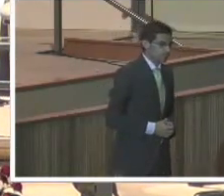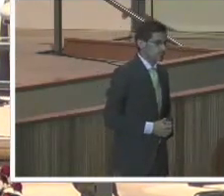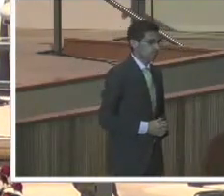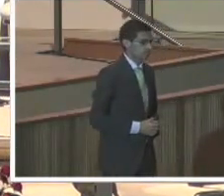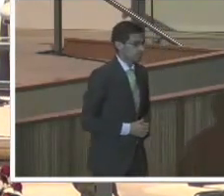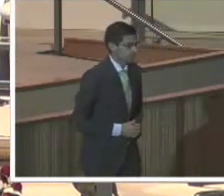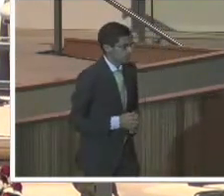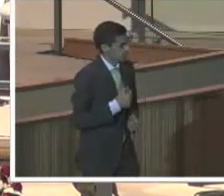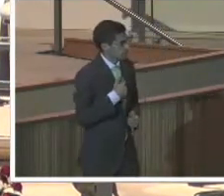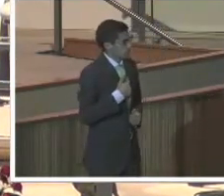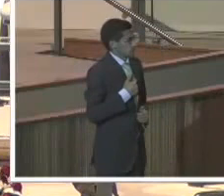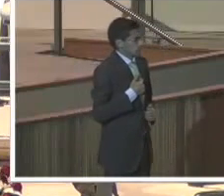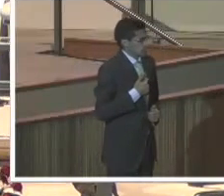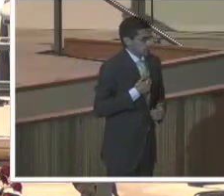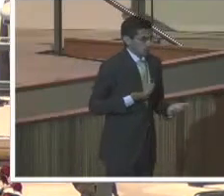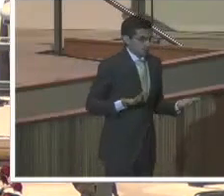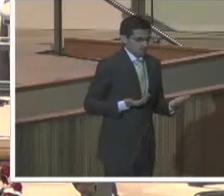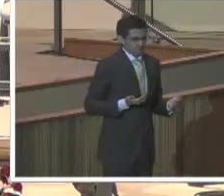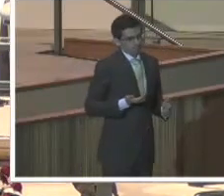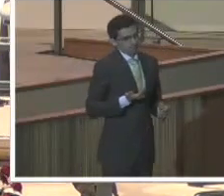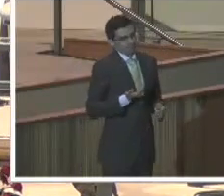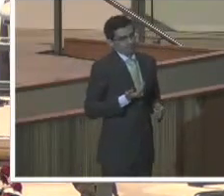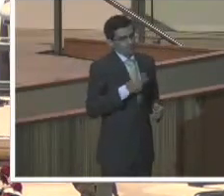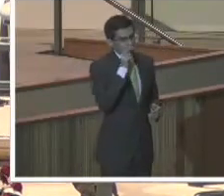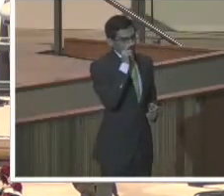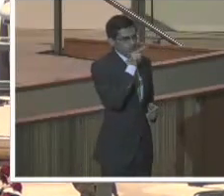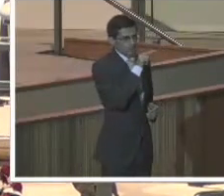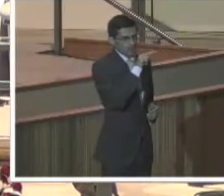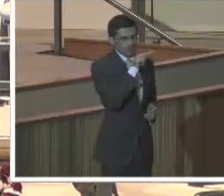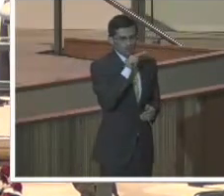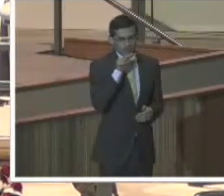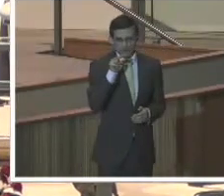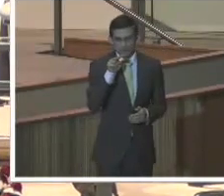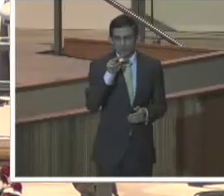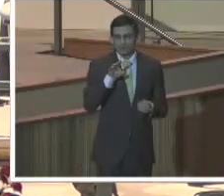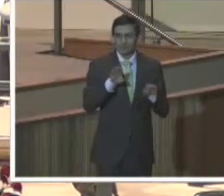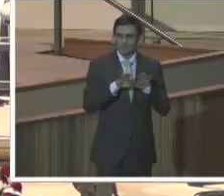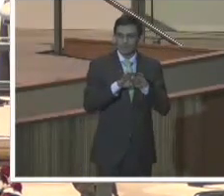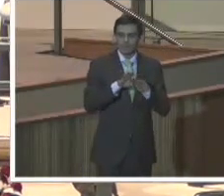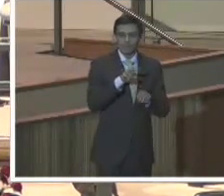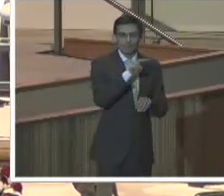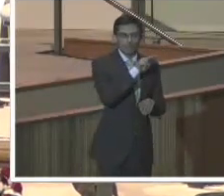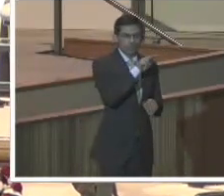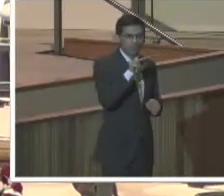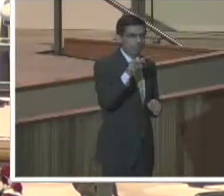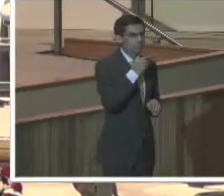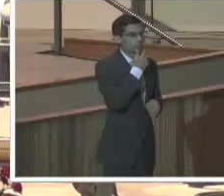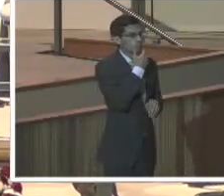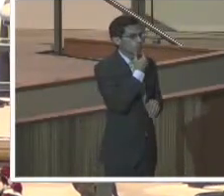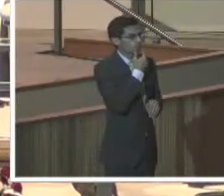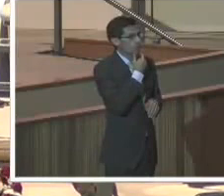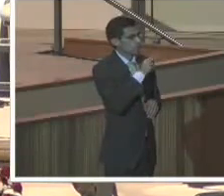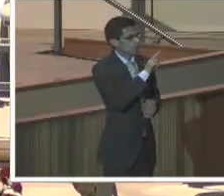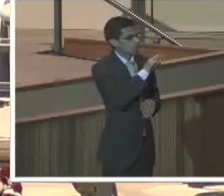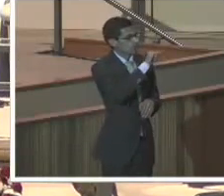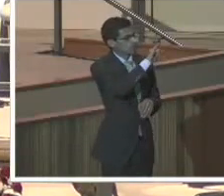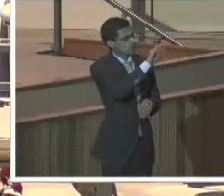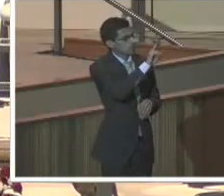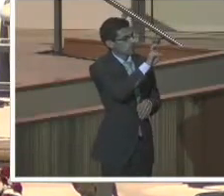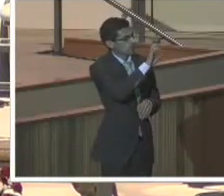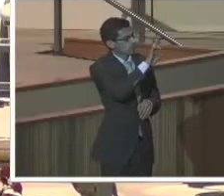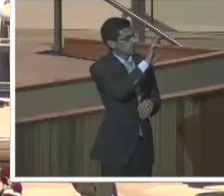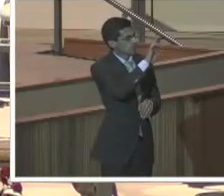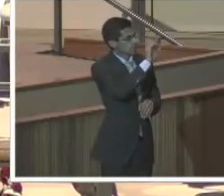Eu estava olhando aqui, não é? E olhei para o Iverson, agora há pouco, e lembrei da tua história, Iverson, não